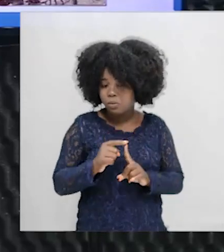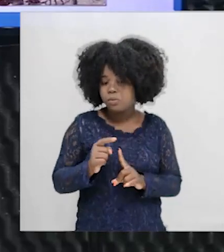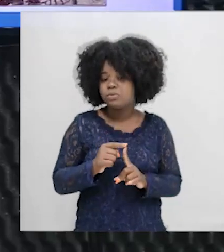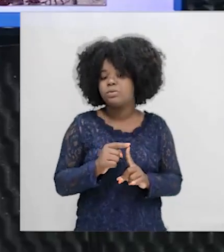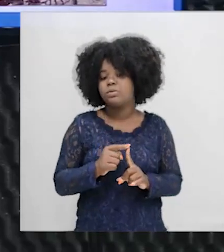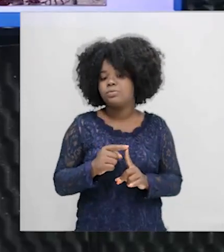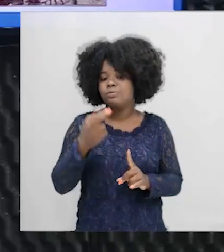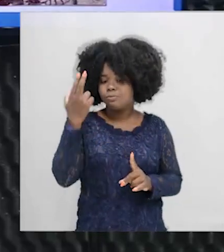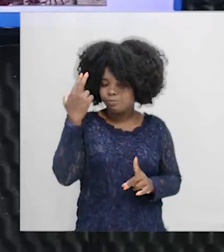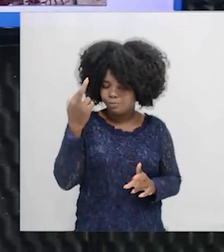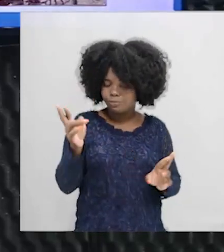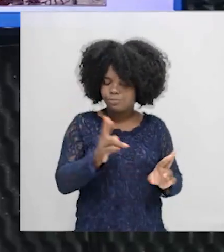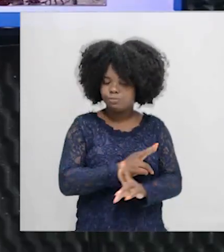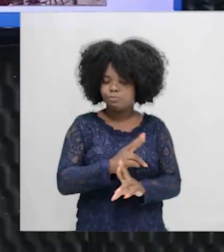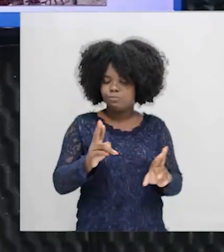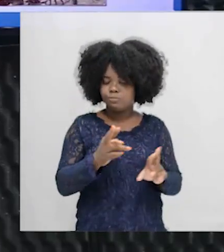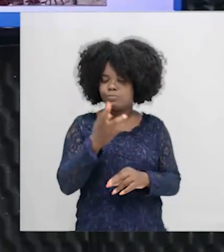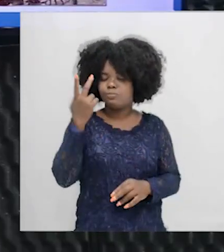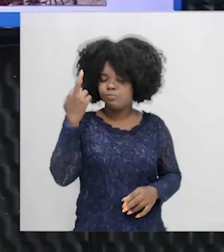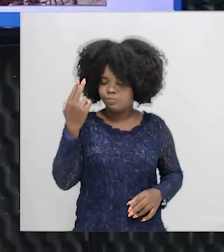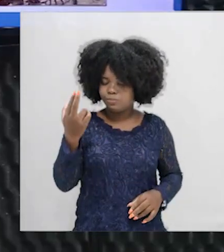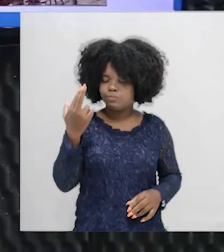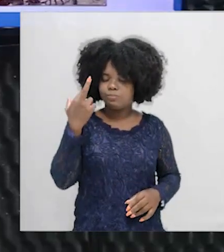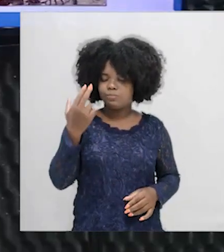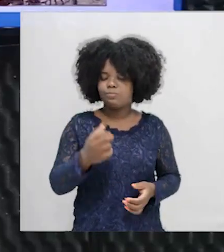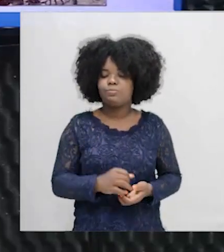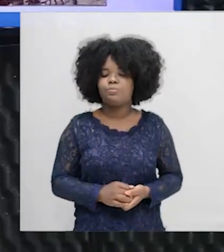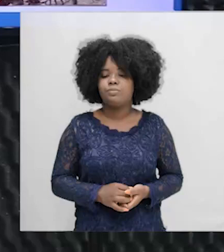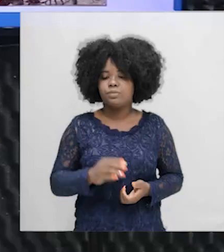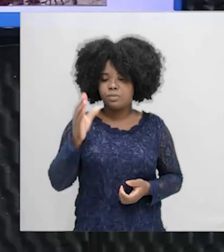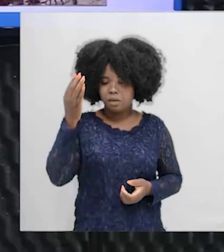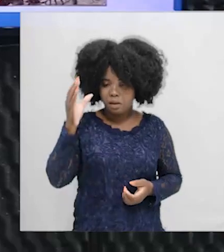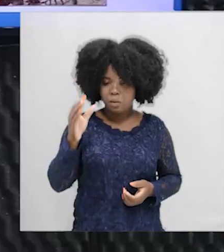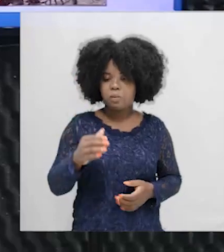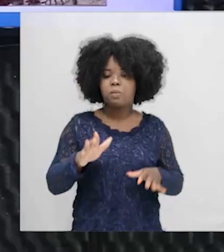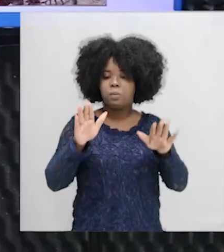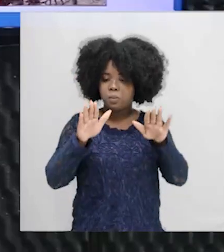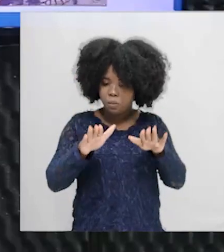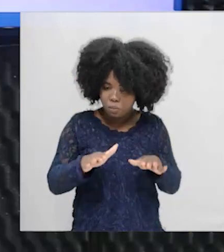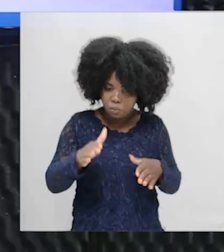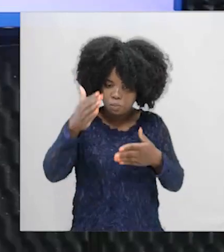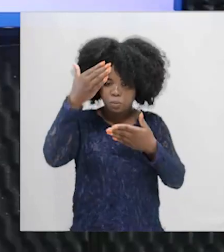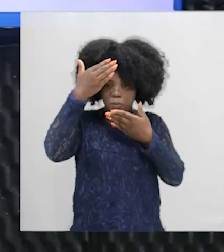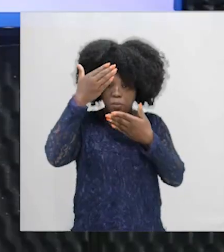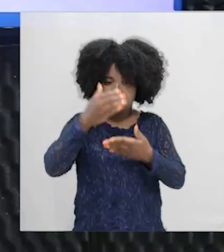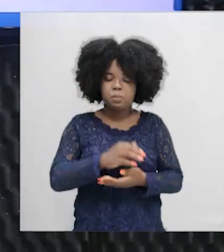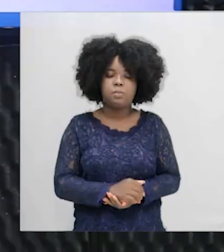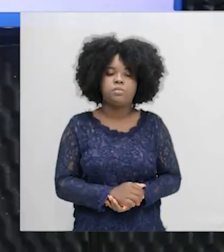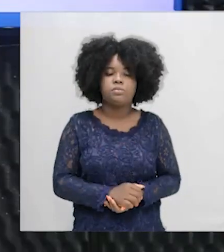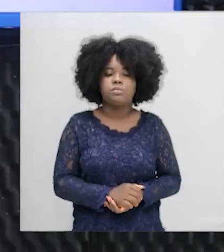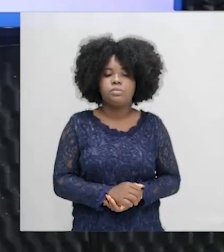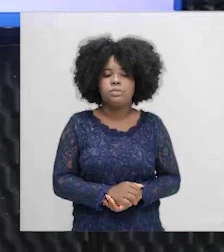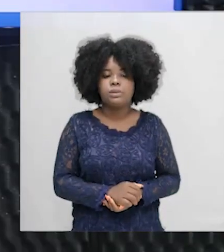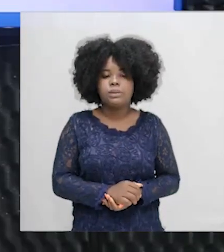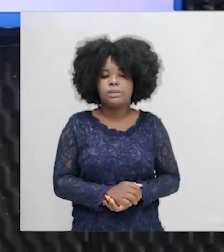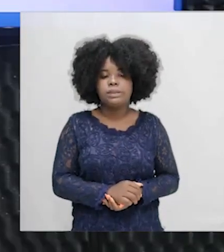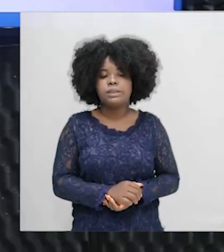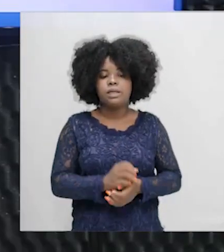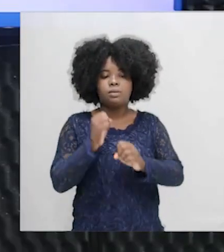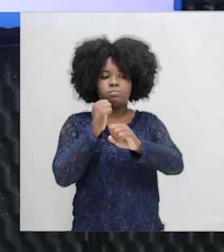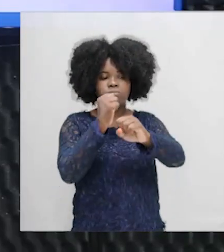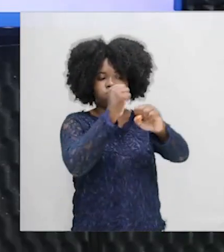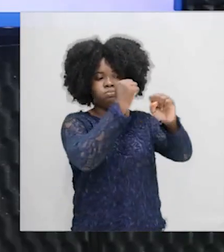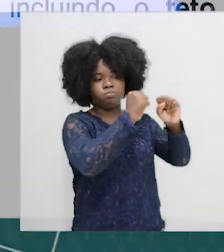da história, né, contada da cultura muçulmana, islâmica no caso. As